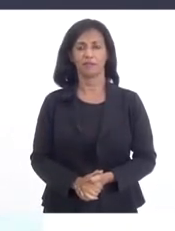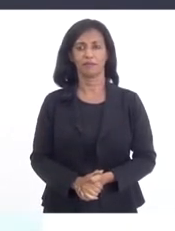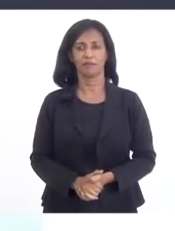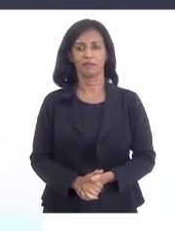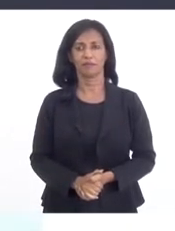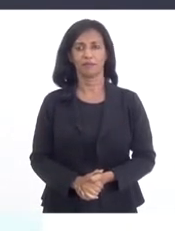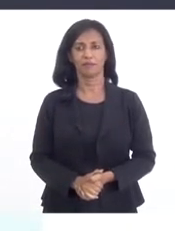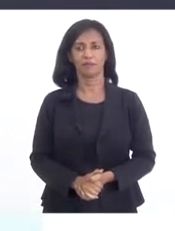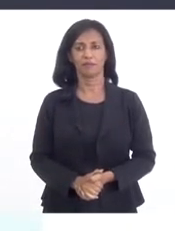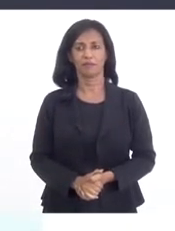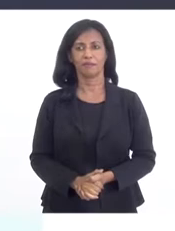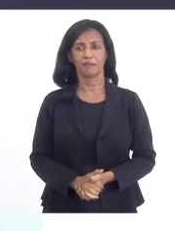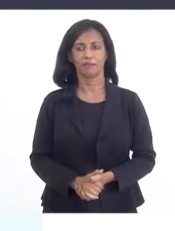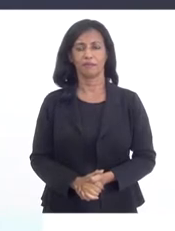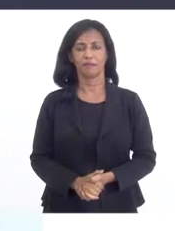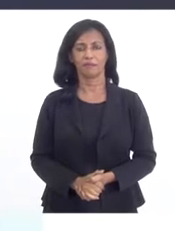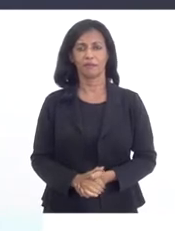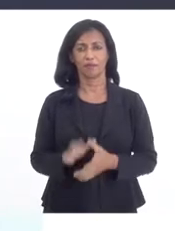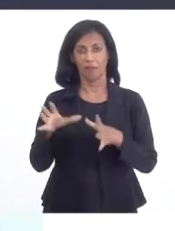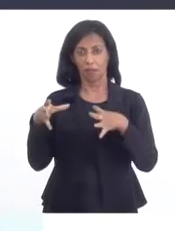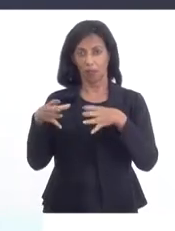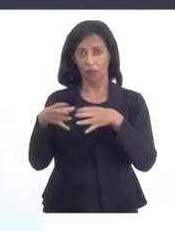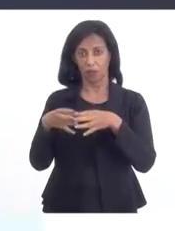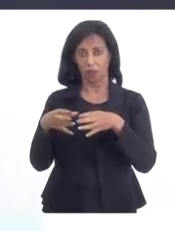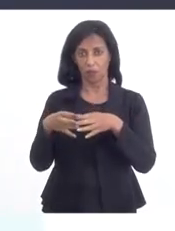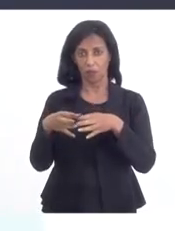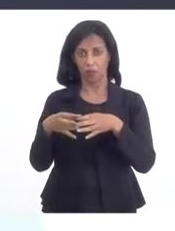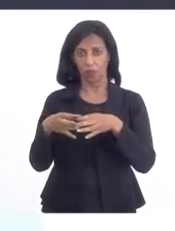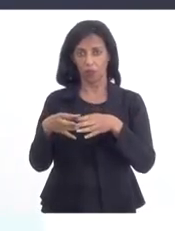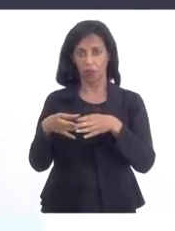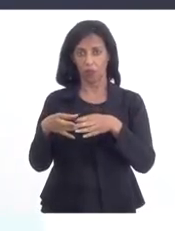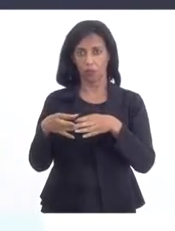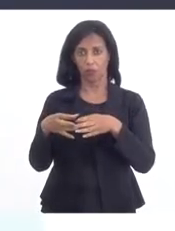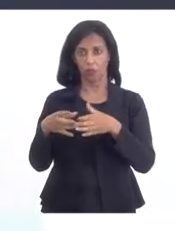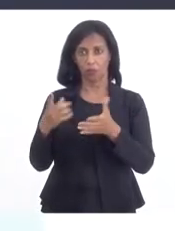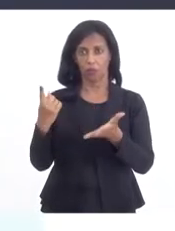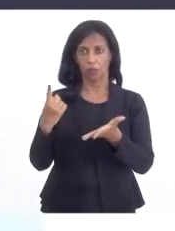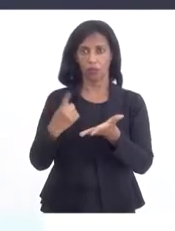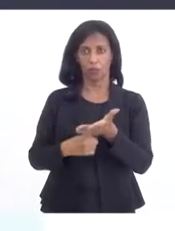Não? Está no grupo. Emitiu o voto?